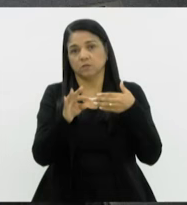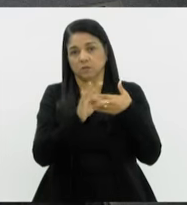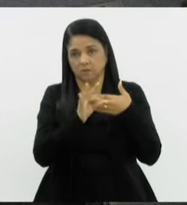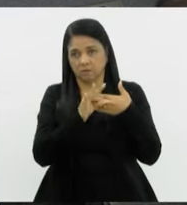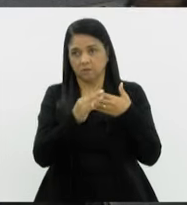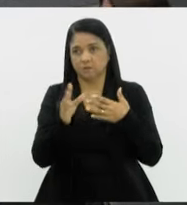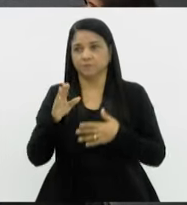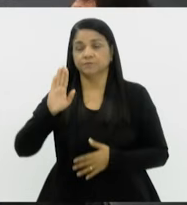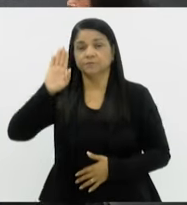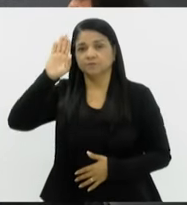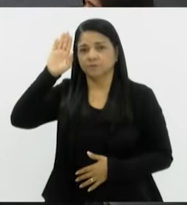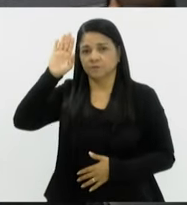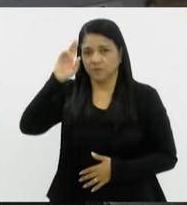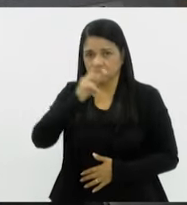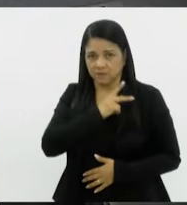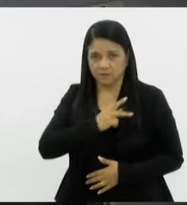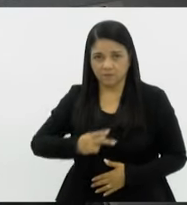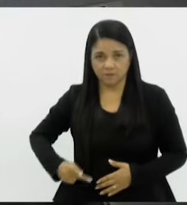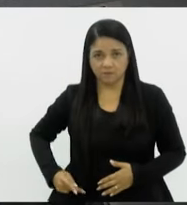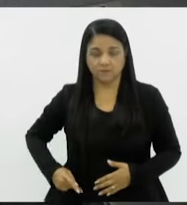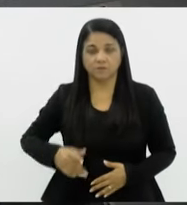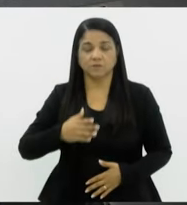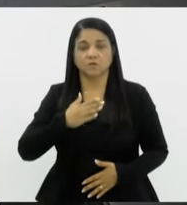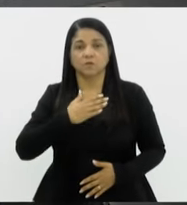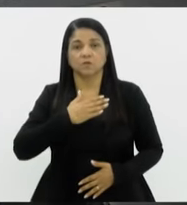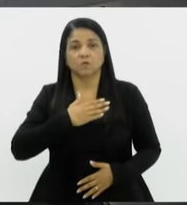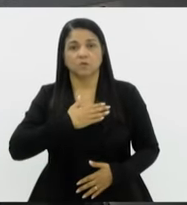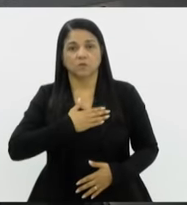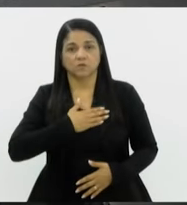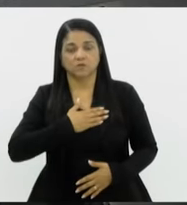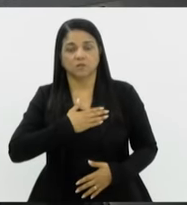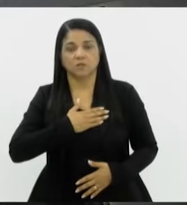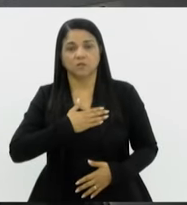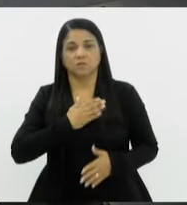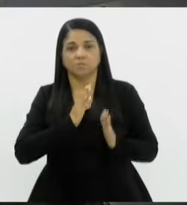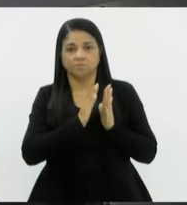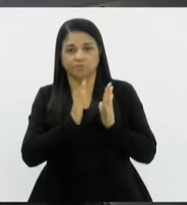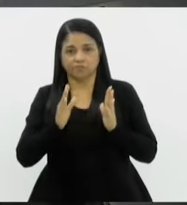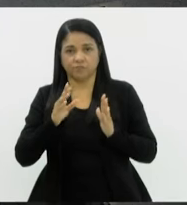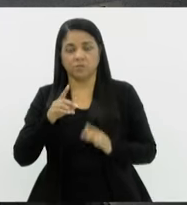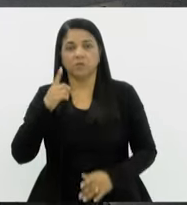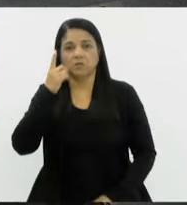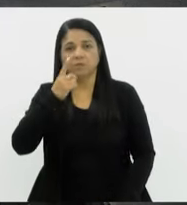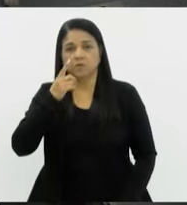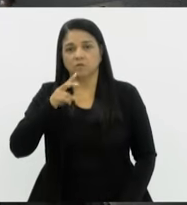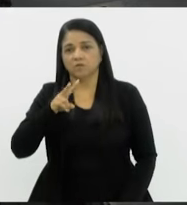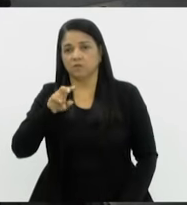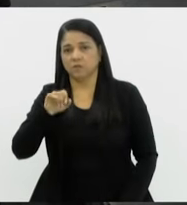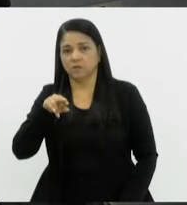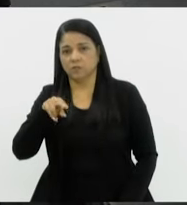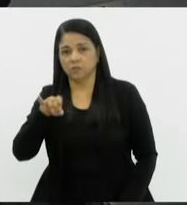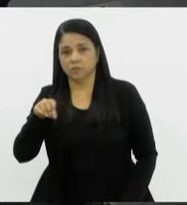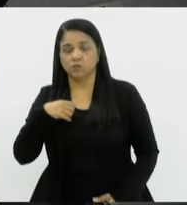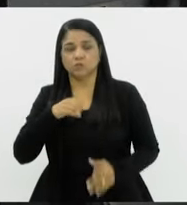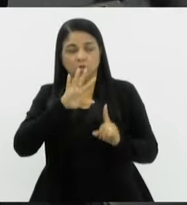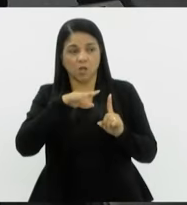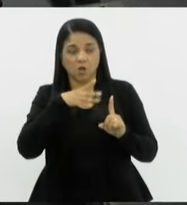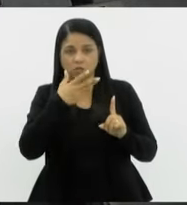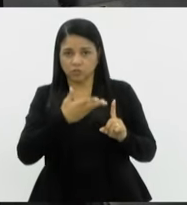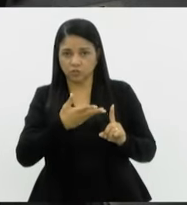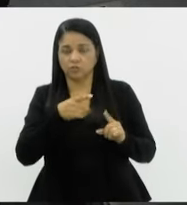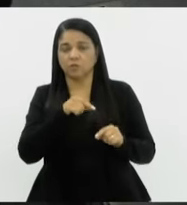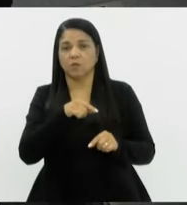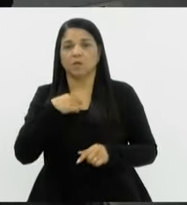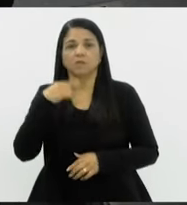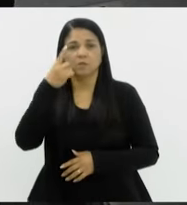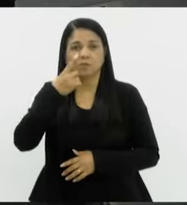Senhora presidente, gostaria, pela ordem, gostaria de fazer um elogio ao deputado Luiz Paulo,